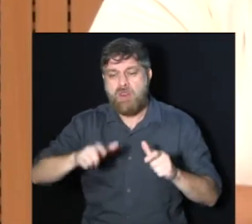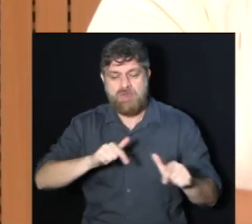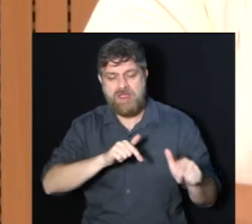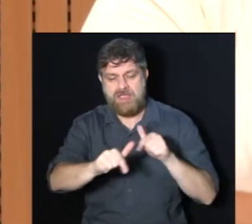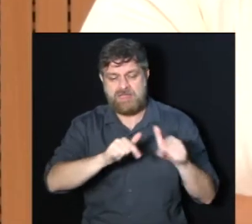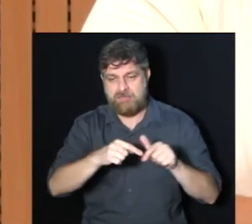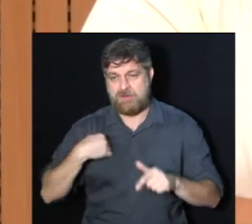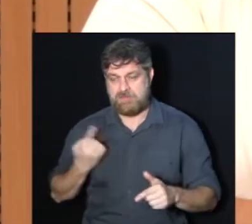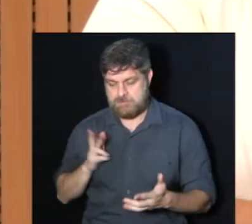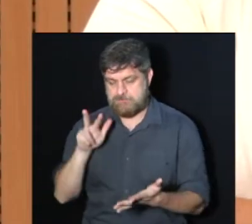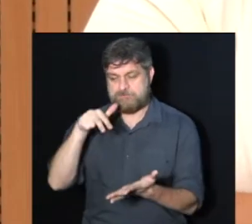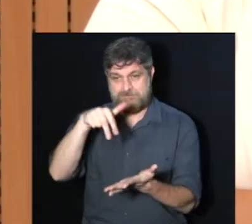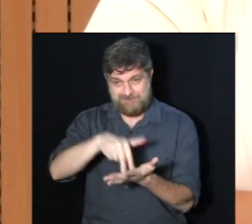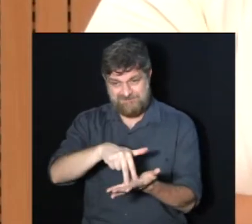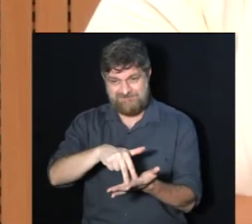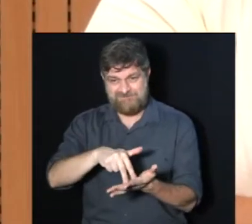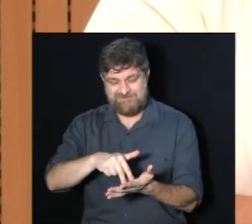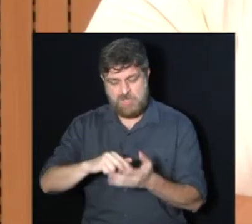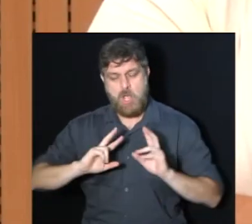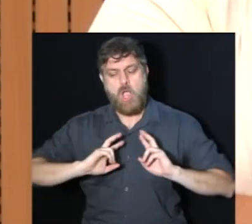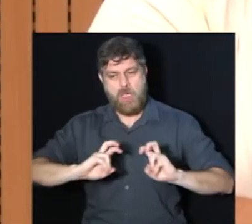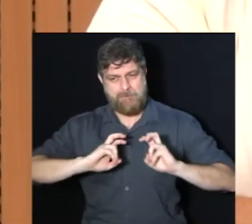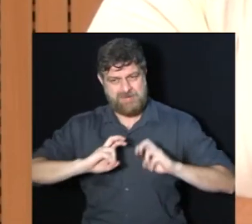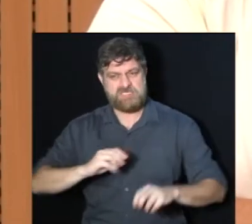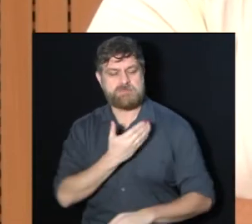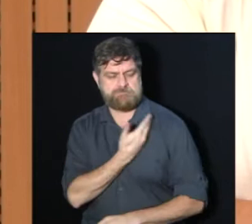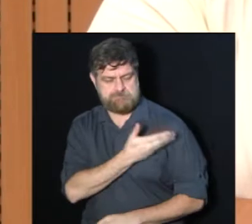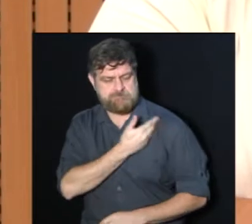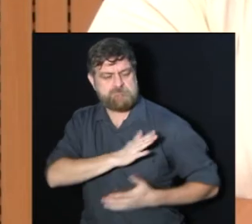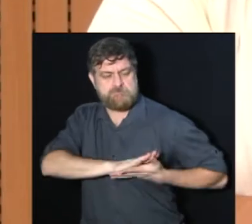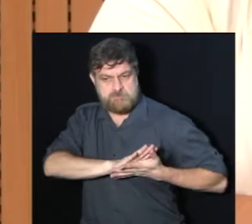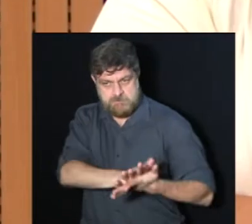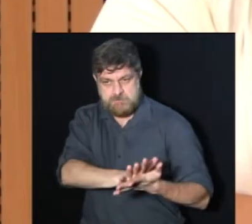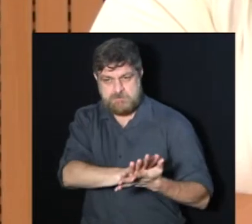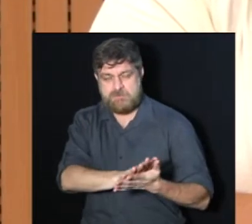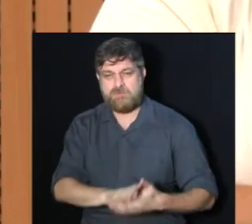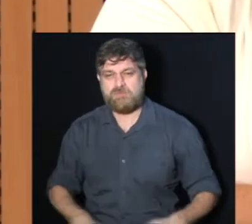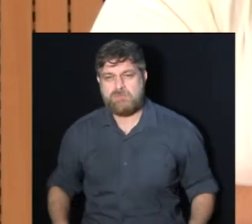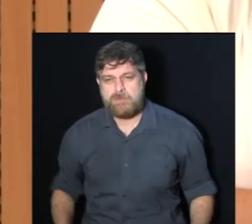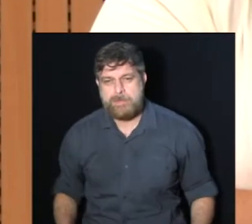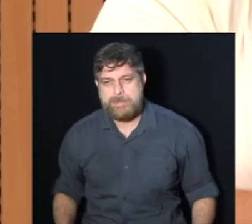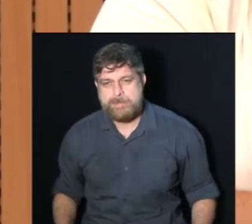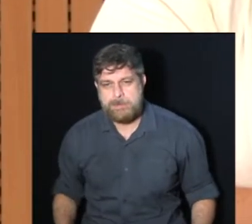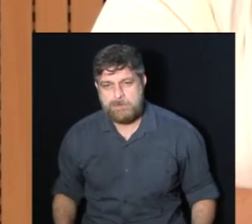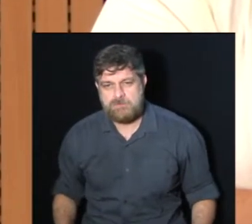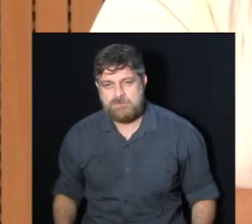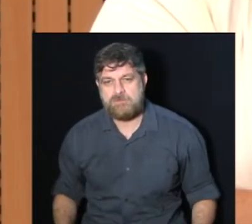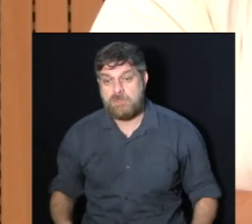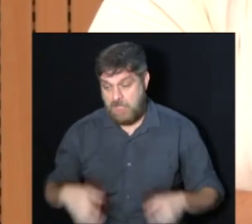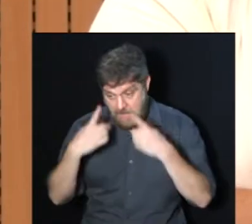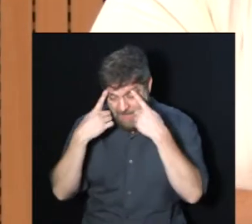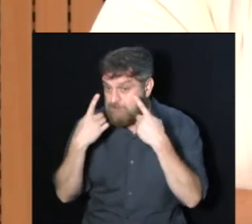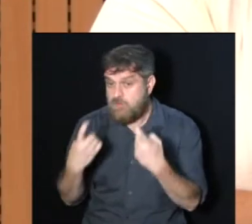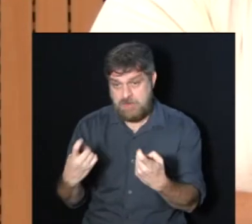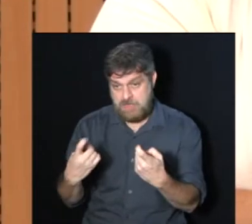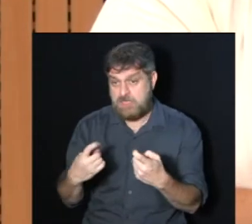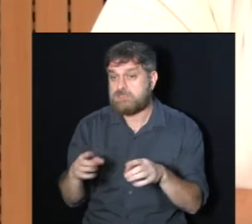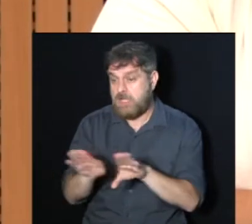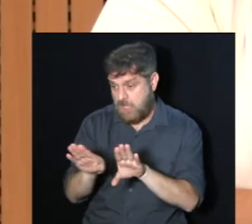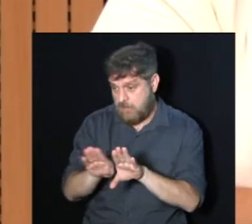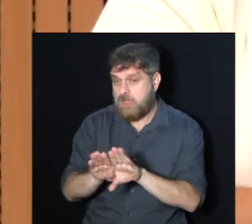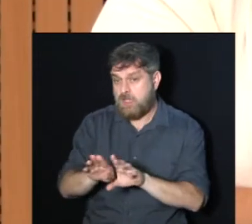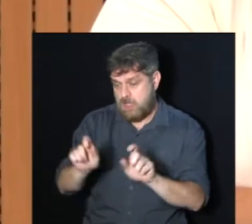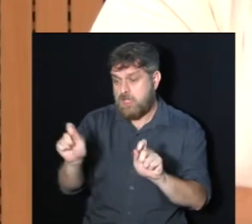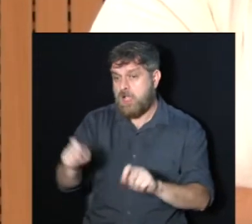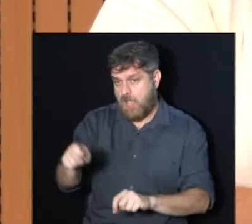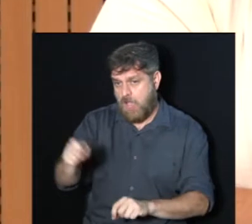que a gente esteja, a gente é discriminada, e isso é uma violência.